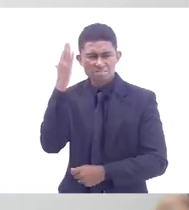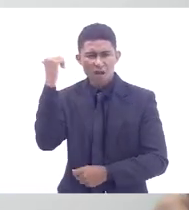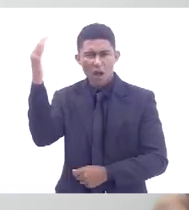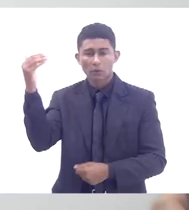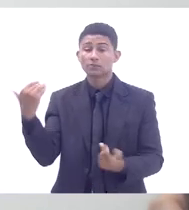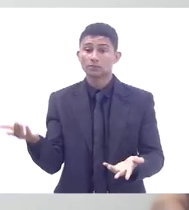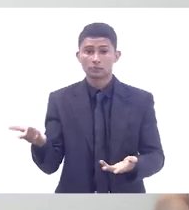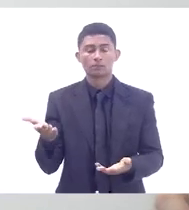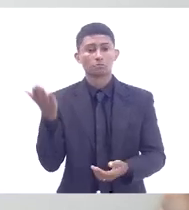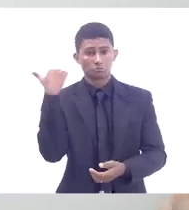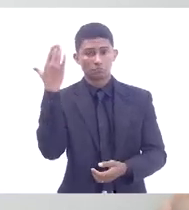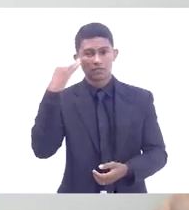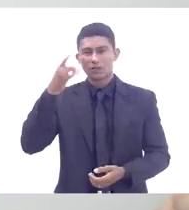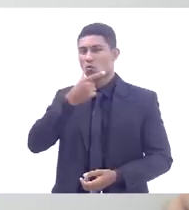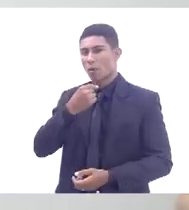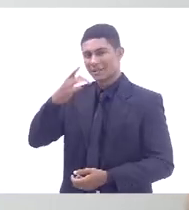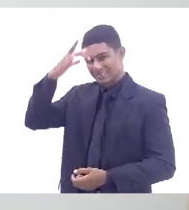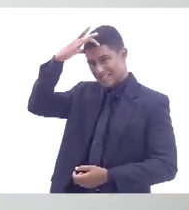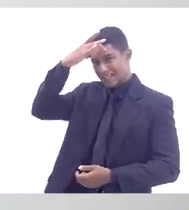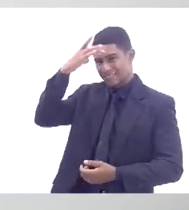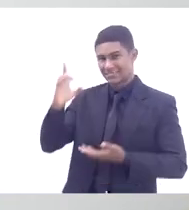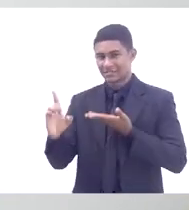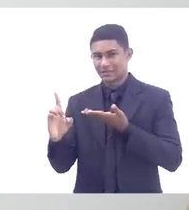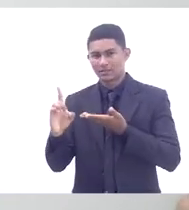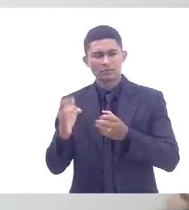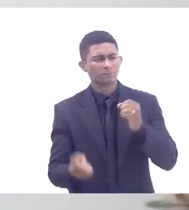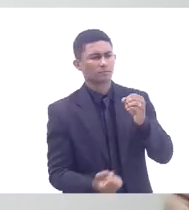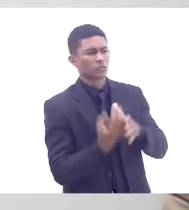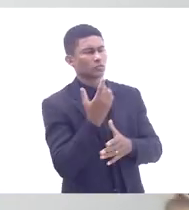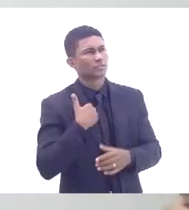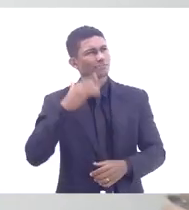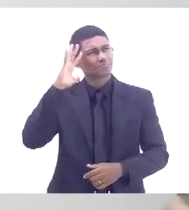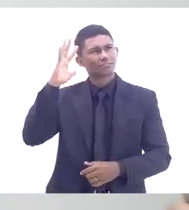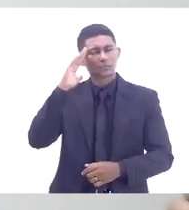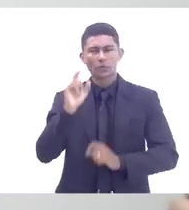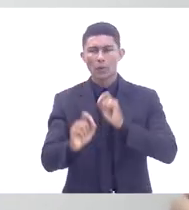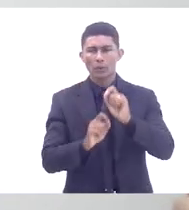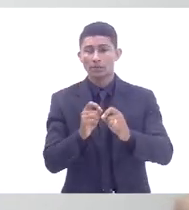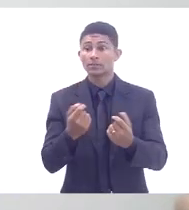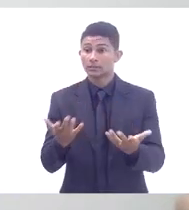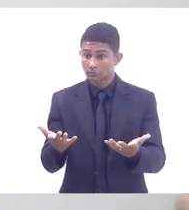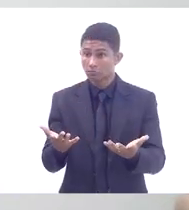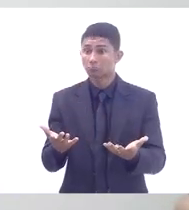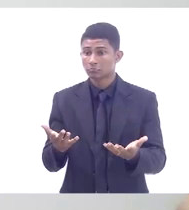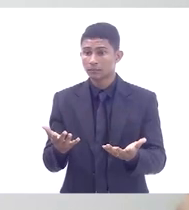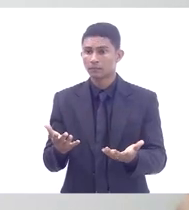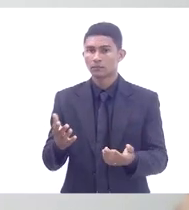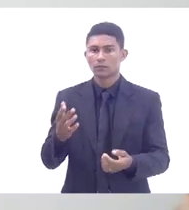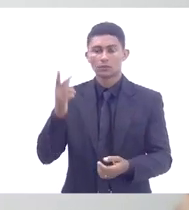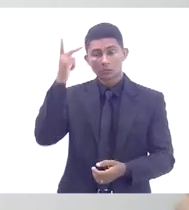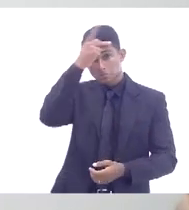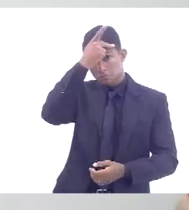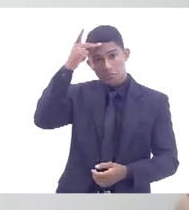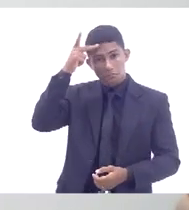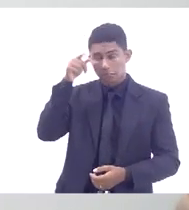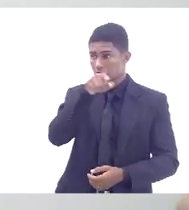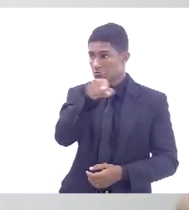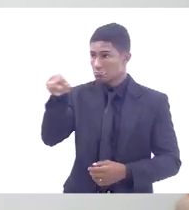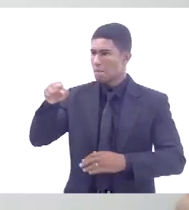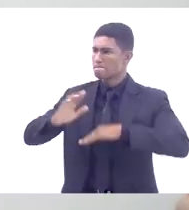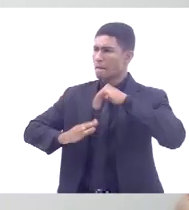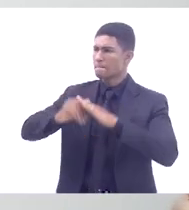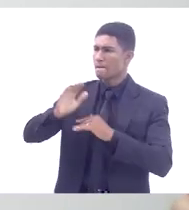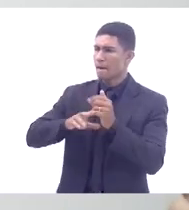a ideia né do Darcy Ribeiro foi trazer os mais renomados pesquisadores nas suas diferentes áreas